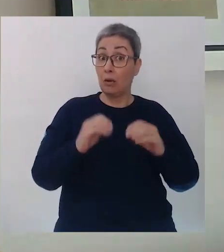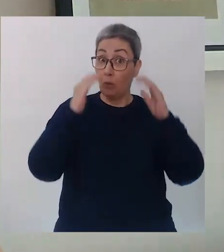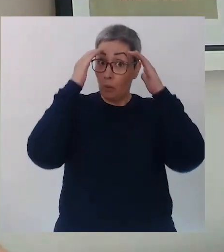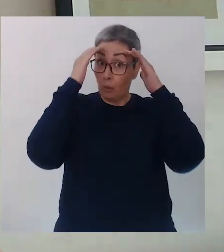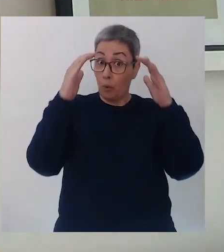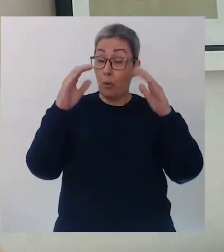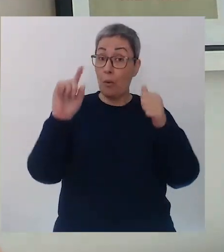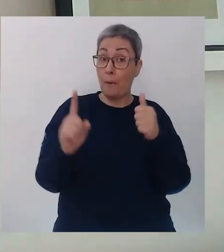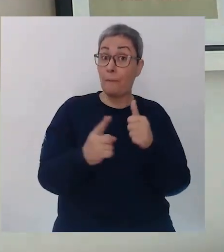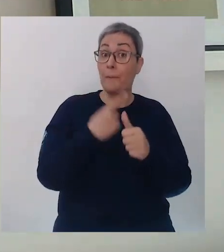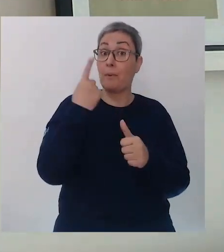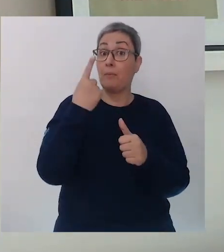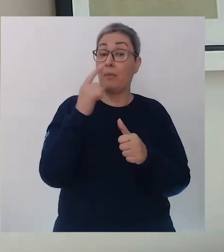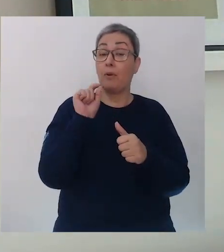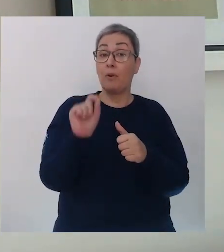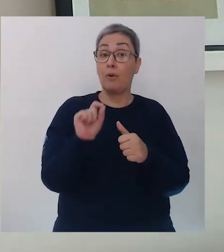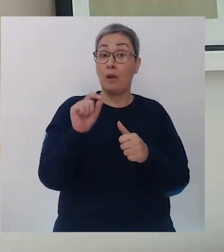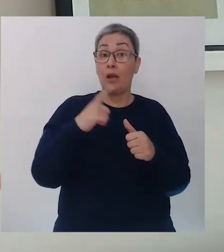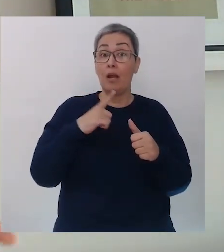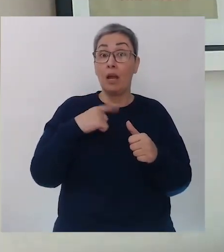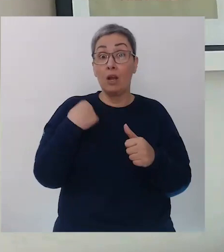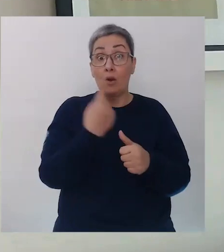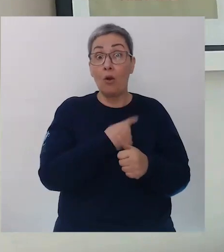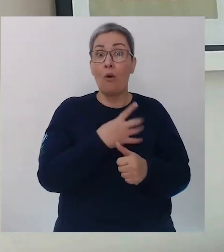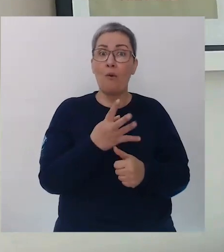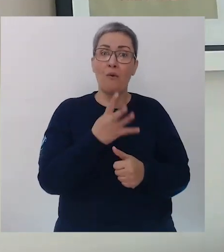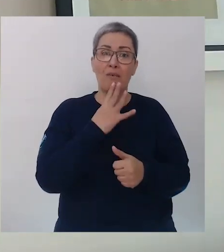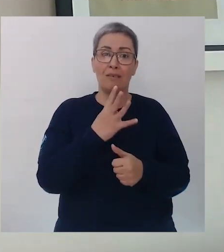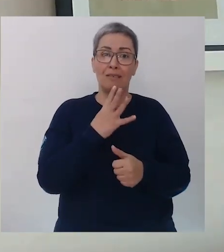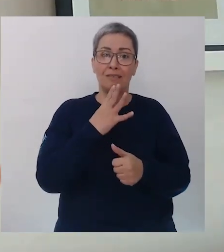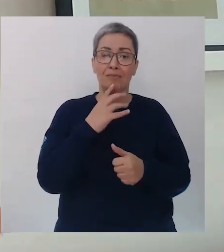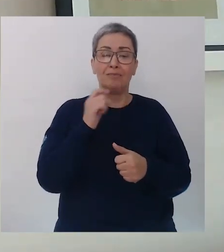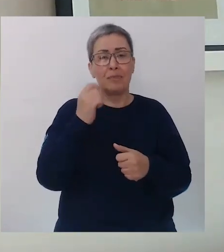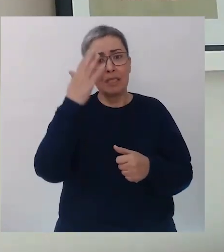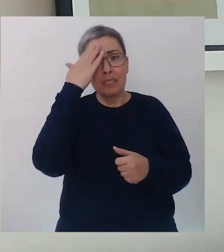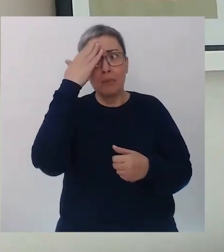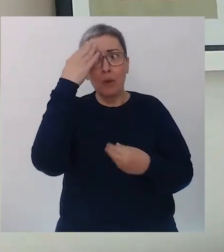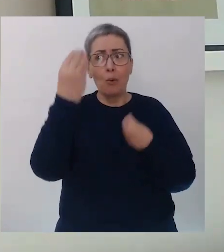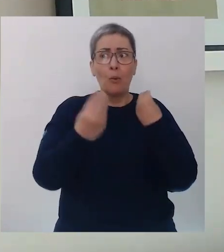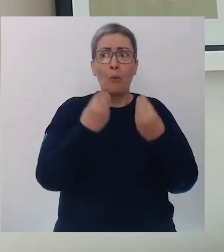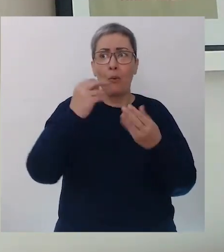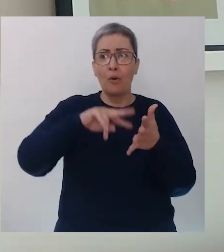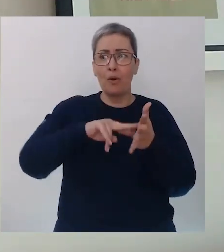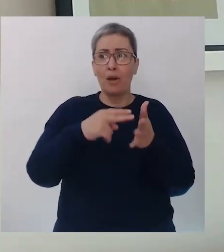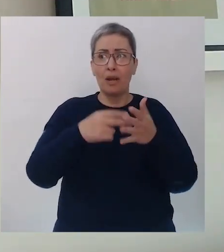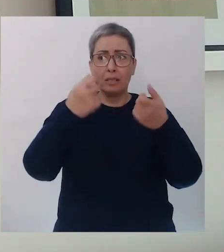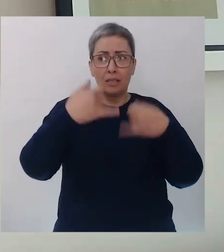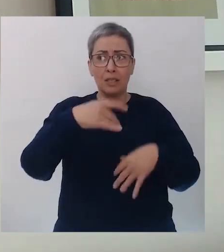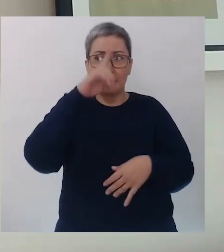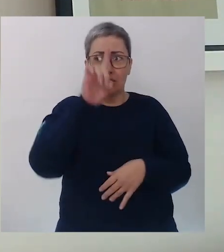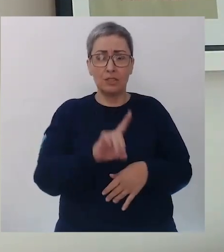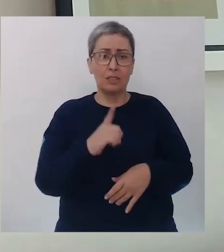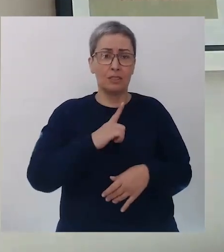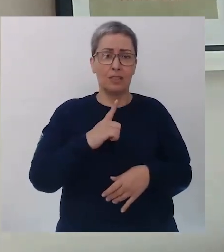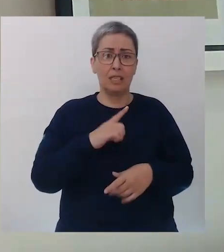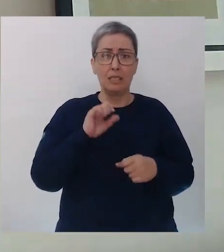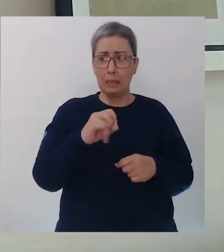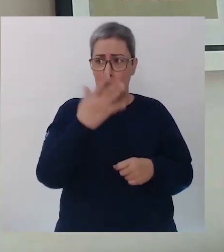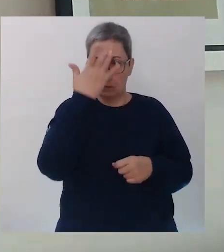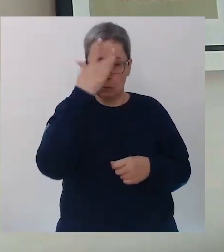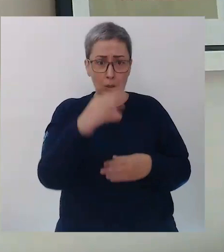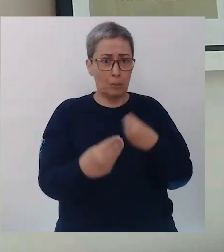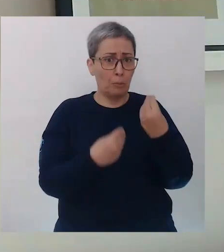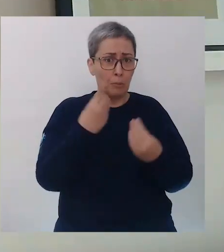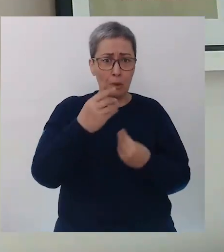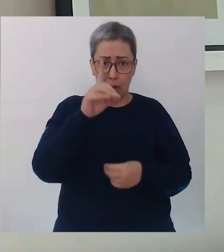o primeiro passo é a gente conhecê-los, né? A gente saber do que a gente está falando e dos direitos que a gente tem. Se a gente não souber